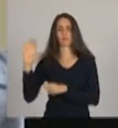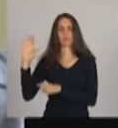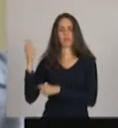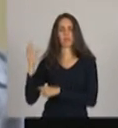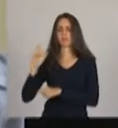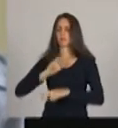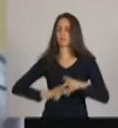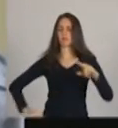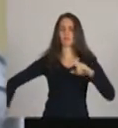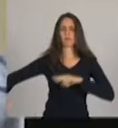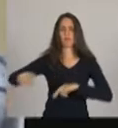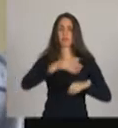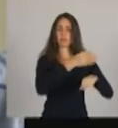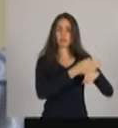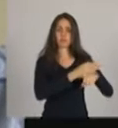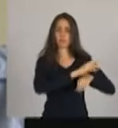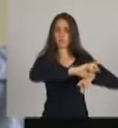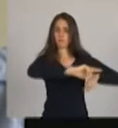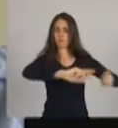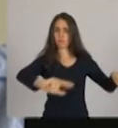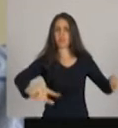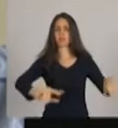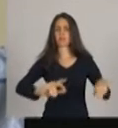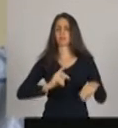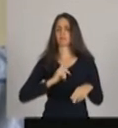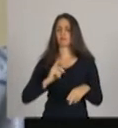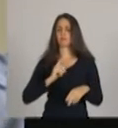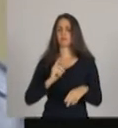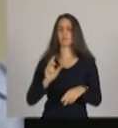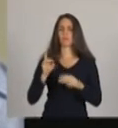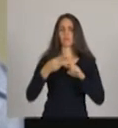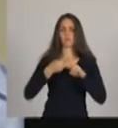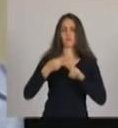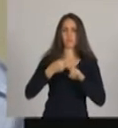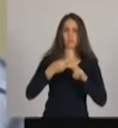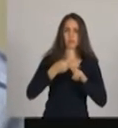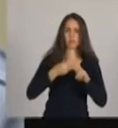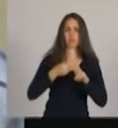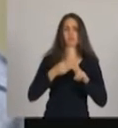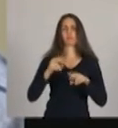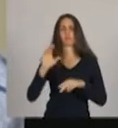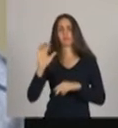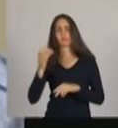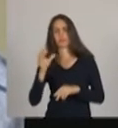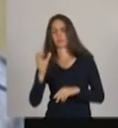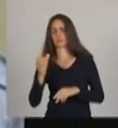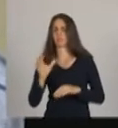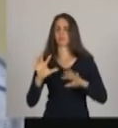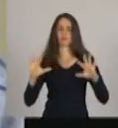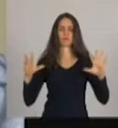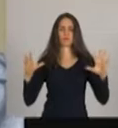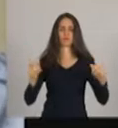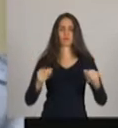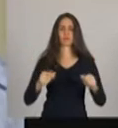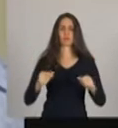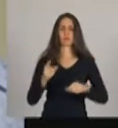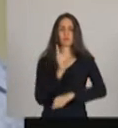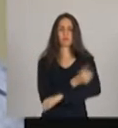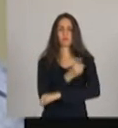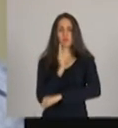diversas obras no município de Serra, diversas obras no município de Viana, Cariacica,